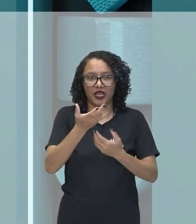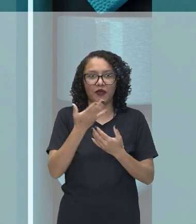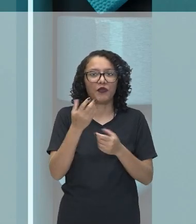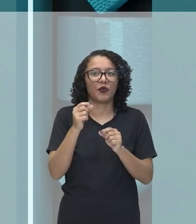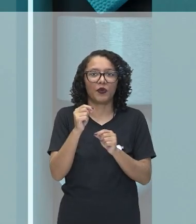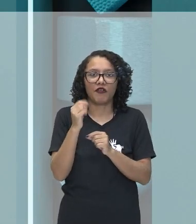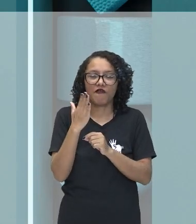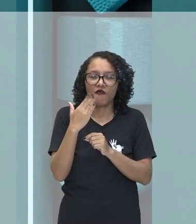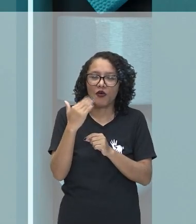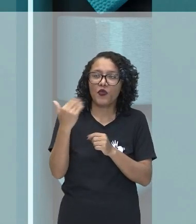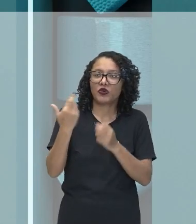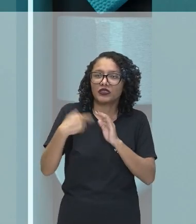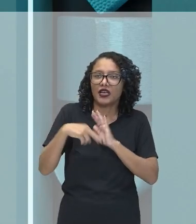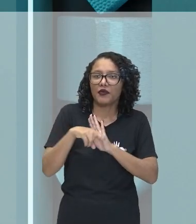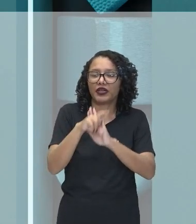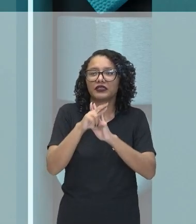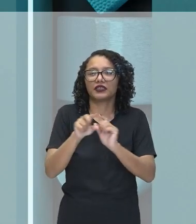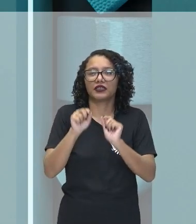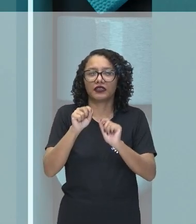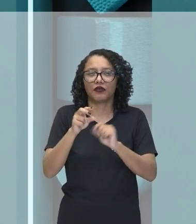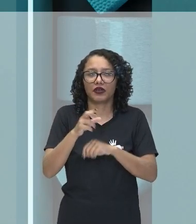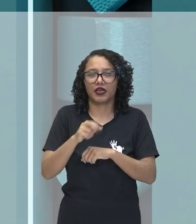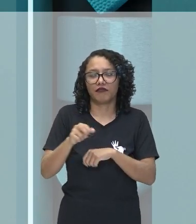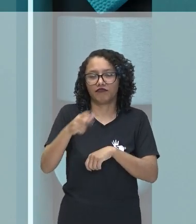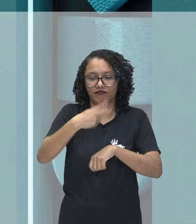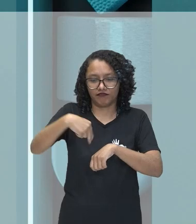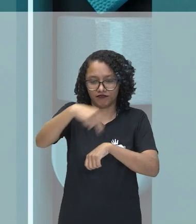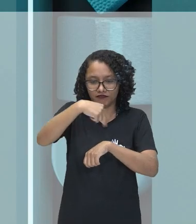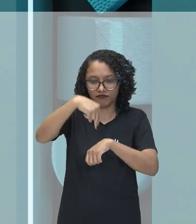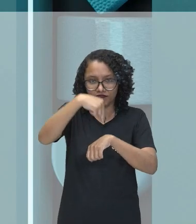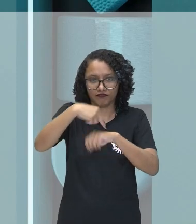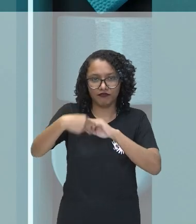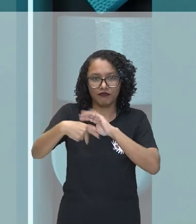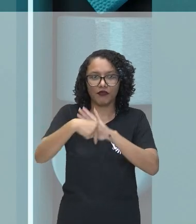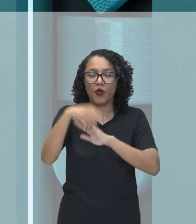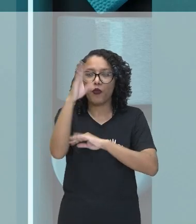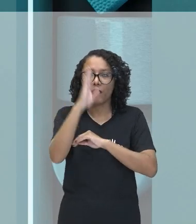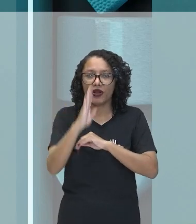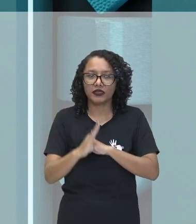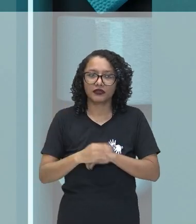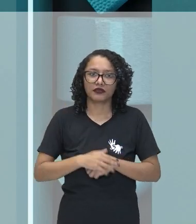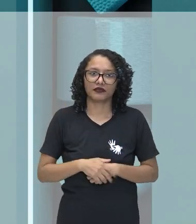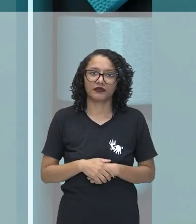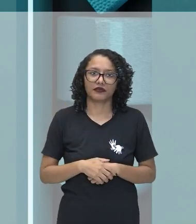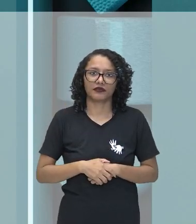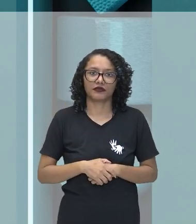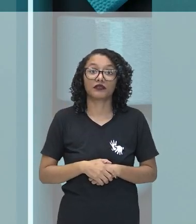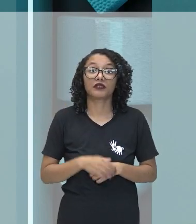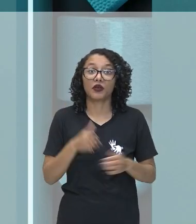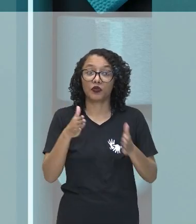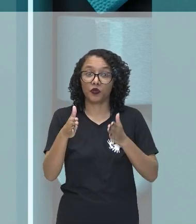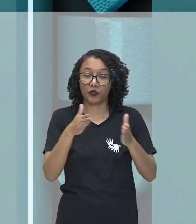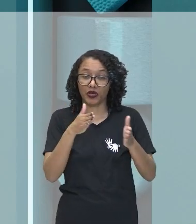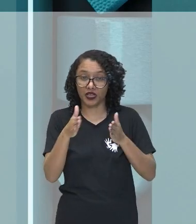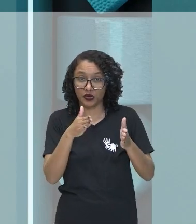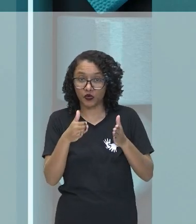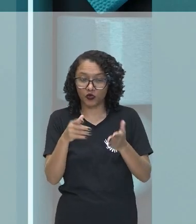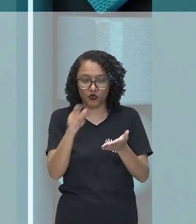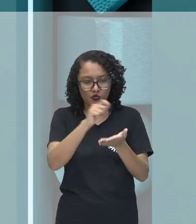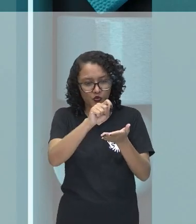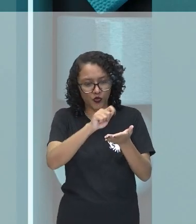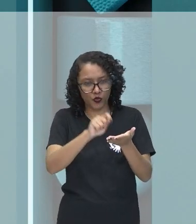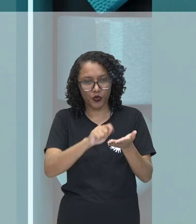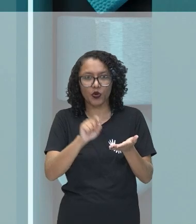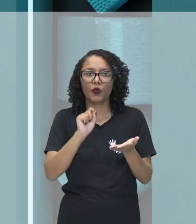mais representa a nacionalidade brasileira. Um dos objetivos dele, do período em que ele foi escrito, da escola literária,